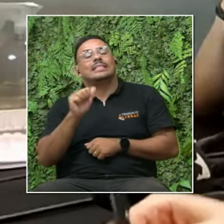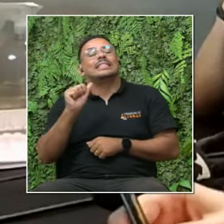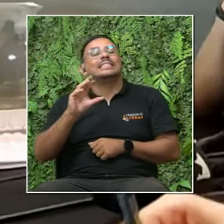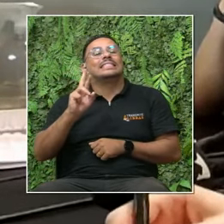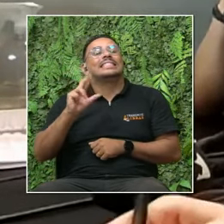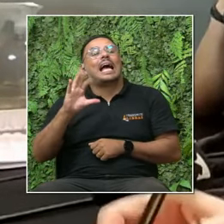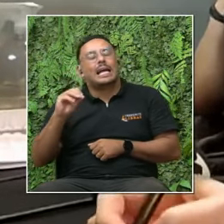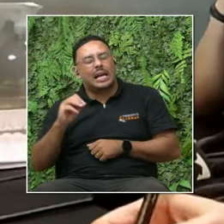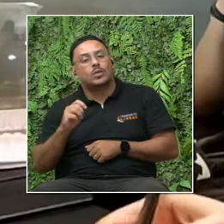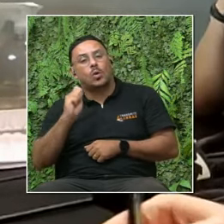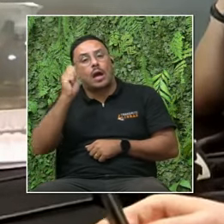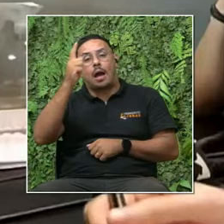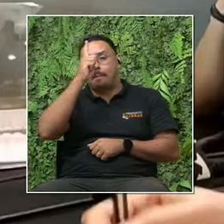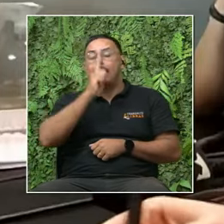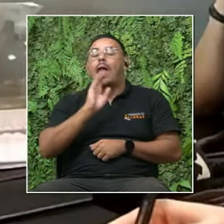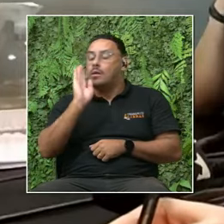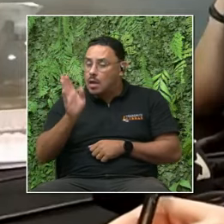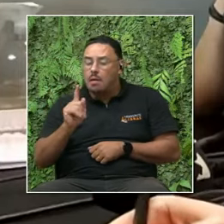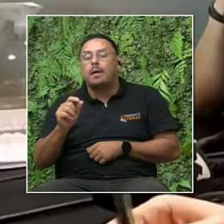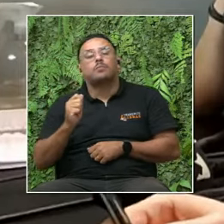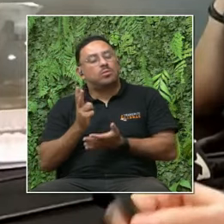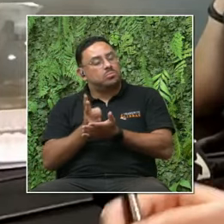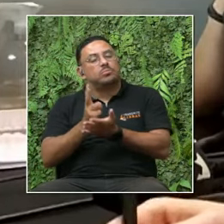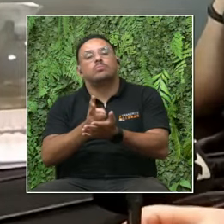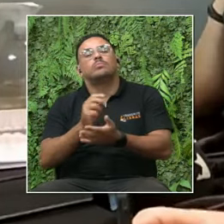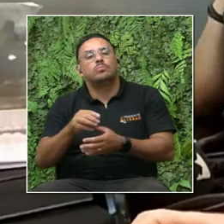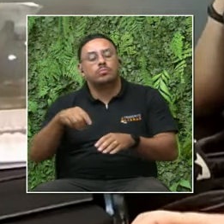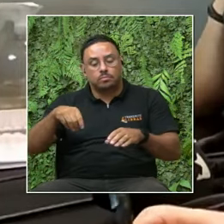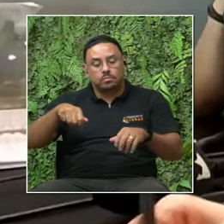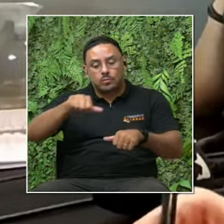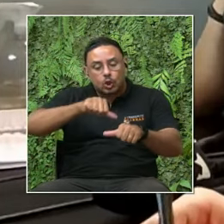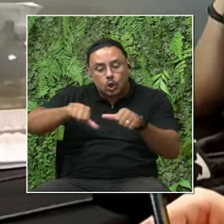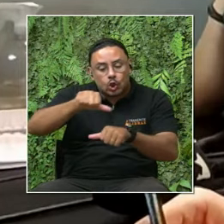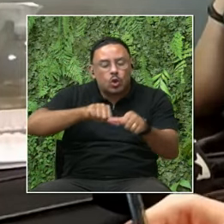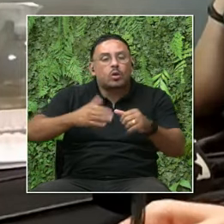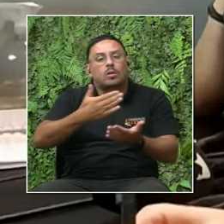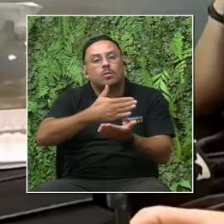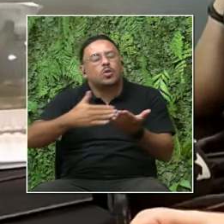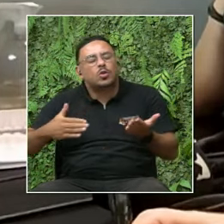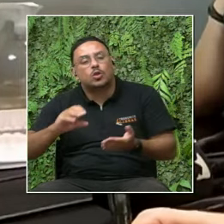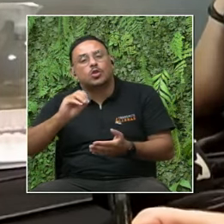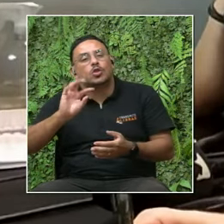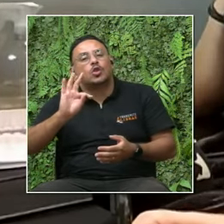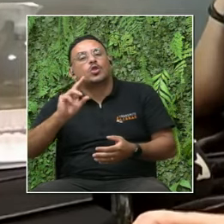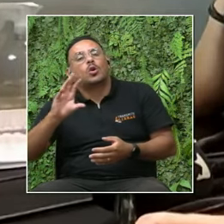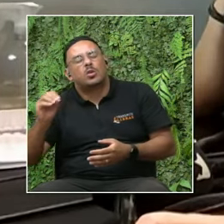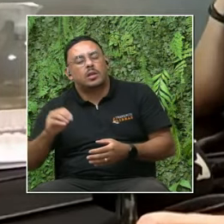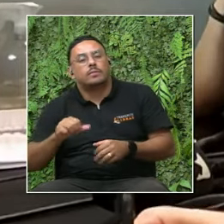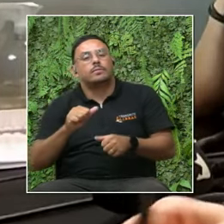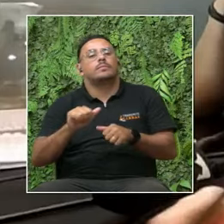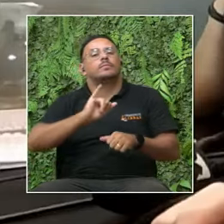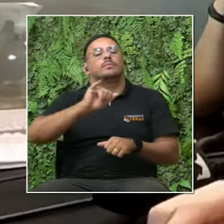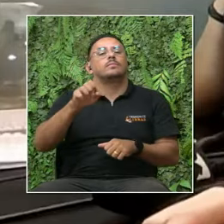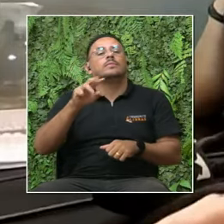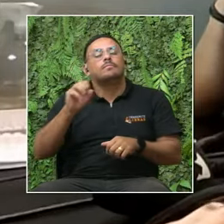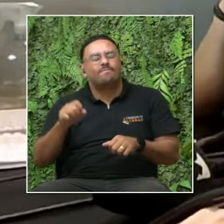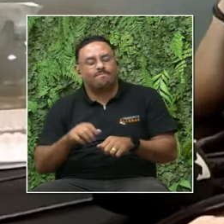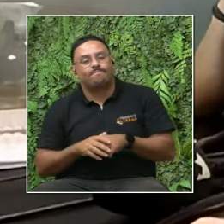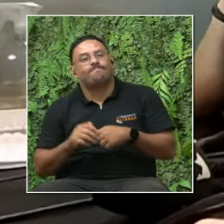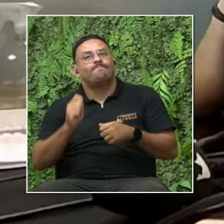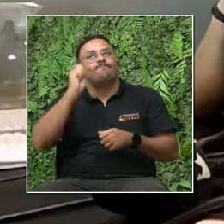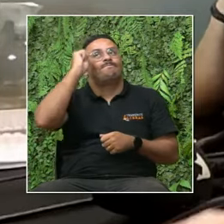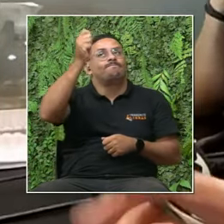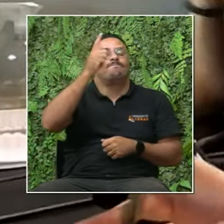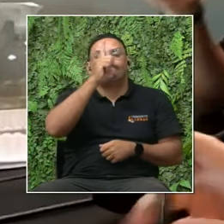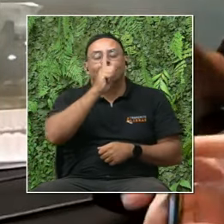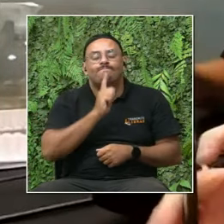tem que ser mantido ele pode mexer no no meio campo ali onde estão Otávio e batalha e o Gê amarelado Gilbert Ah